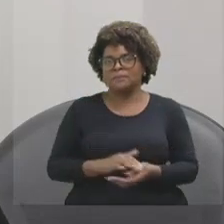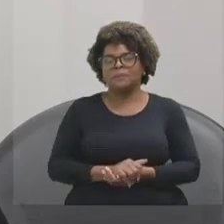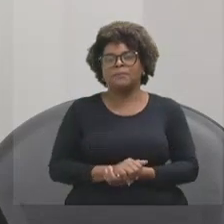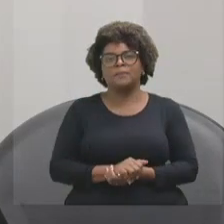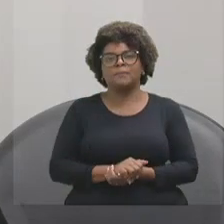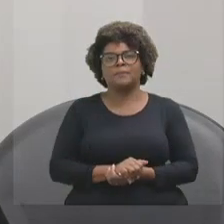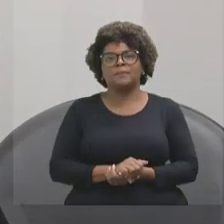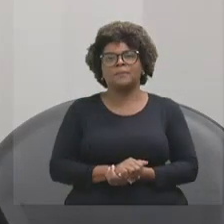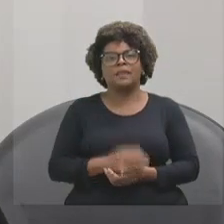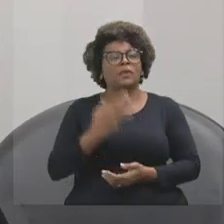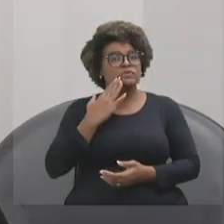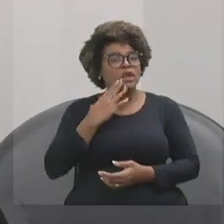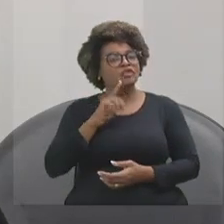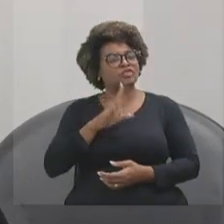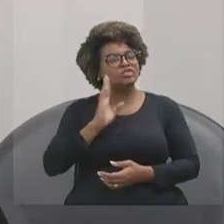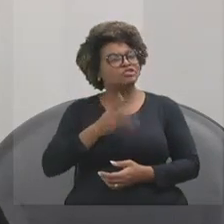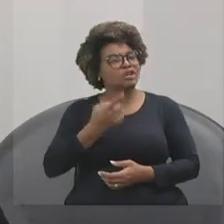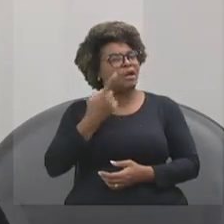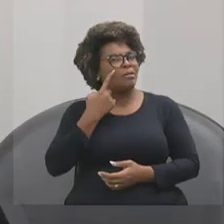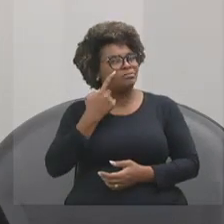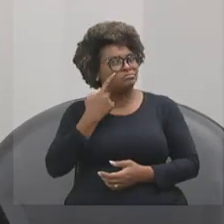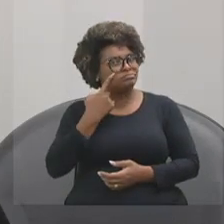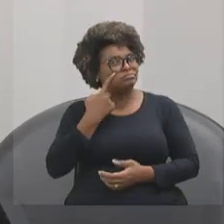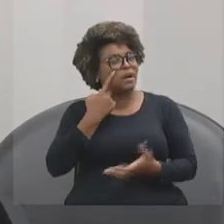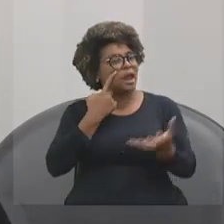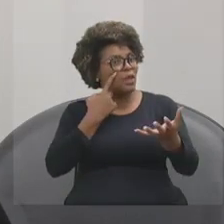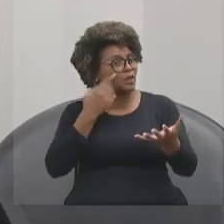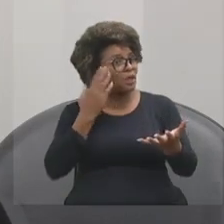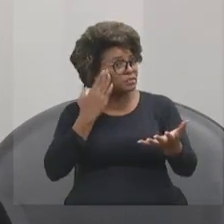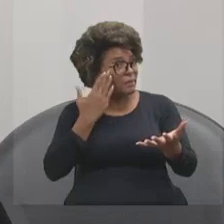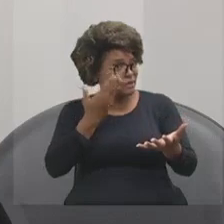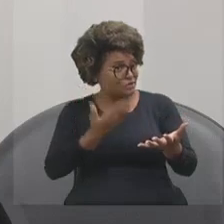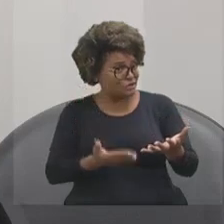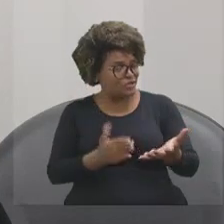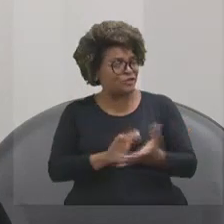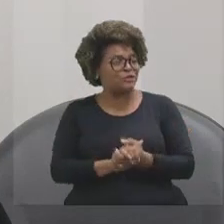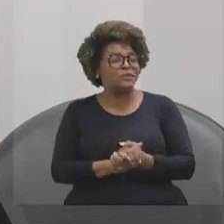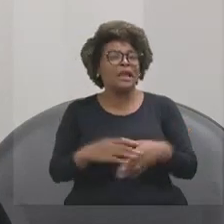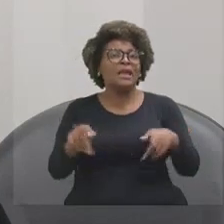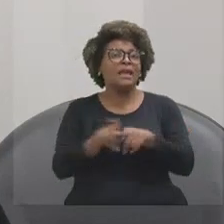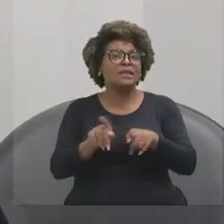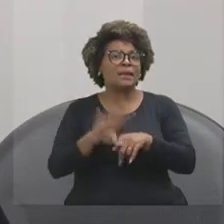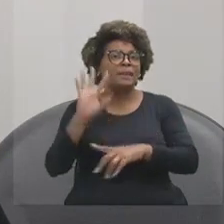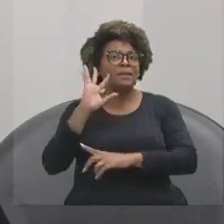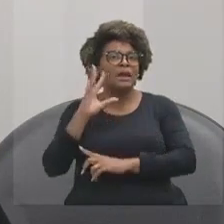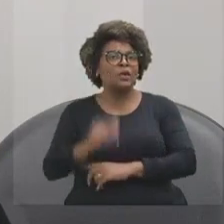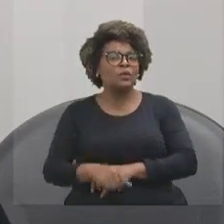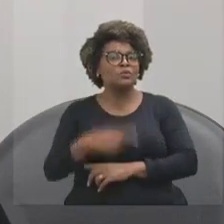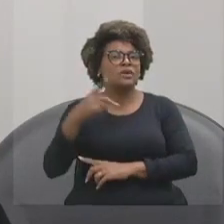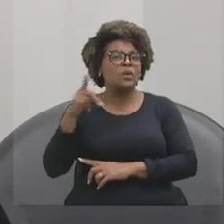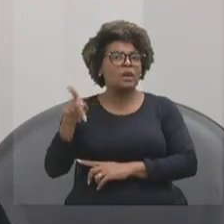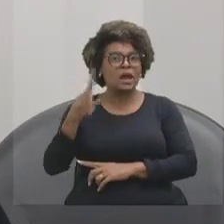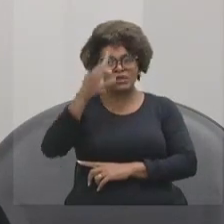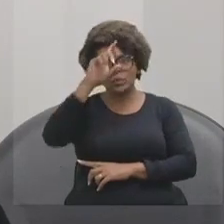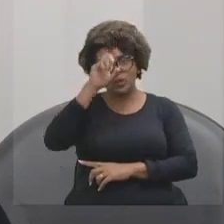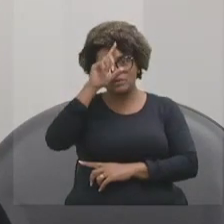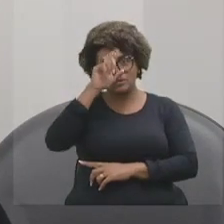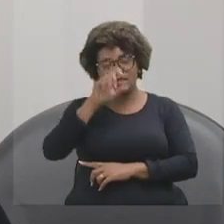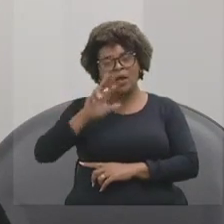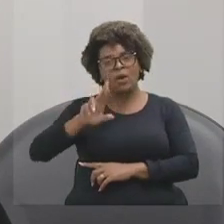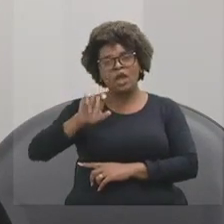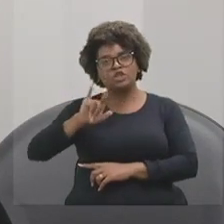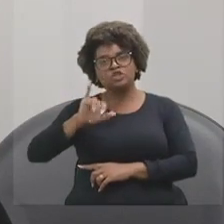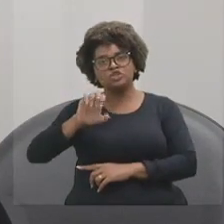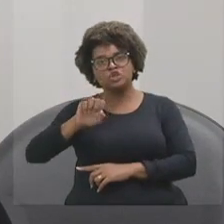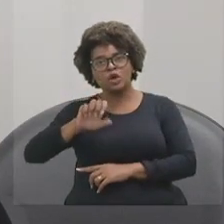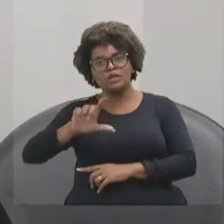que você já tá olhando eu queria saber de você acerca disso e sobre a conclusão ali do Hospital Regional de Valadares que eu sei